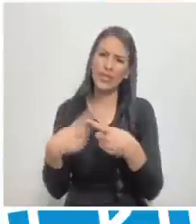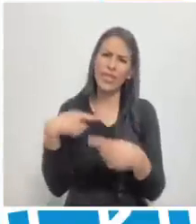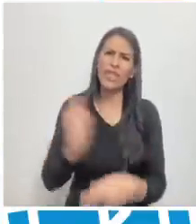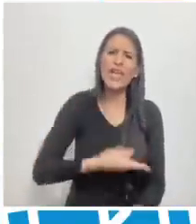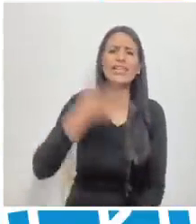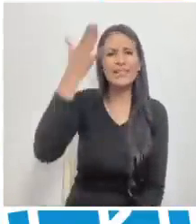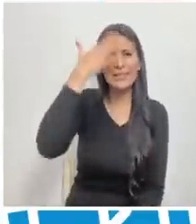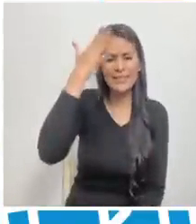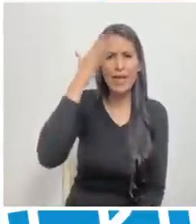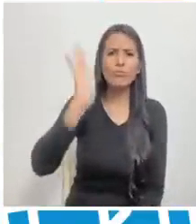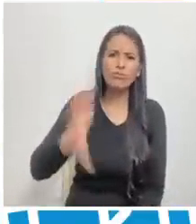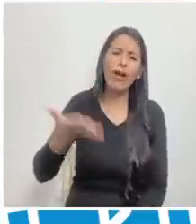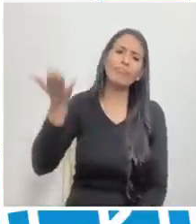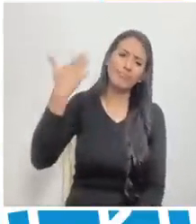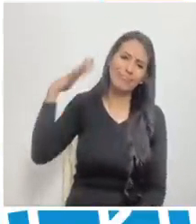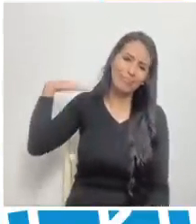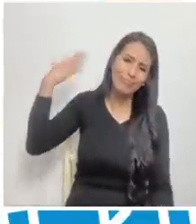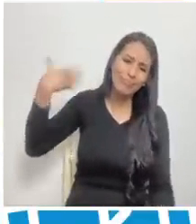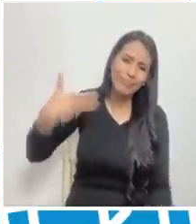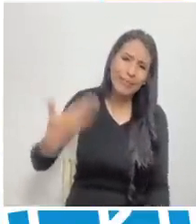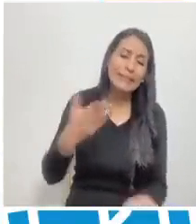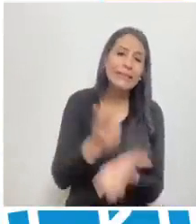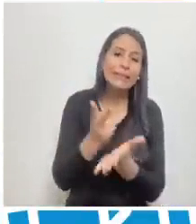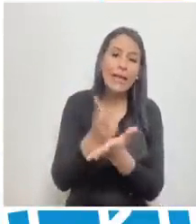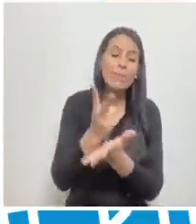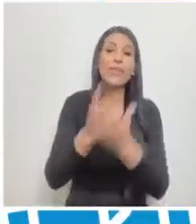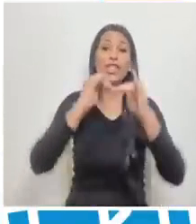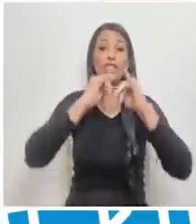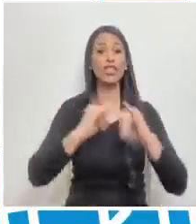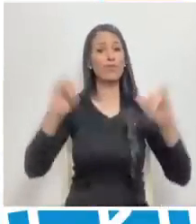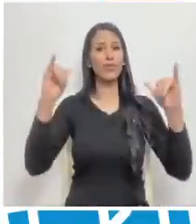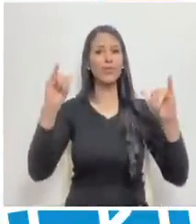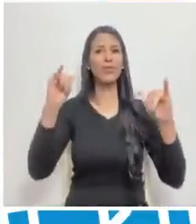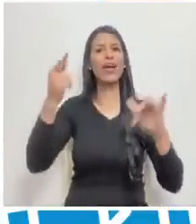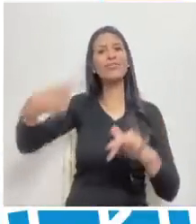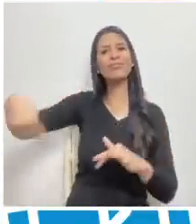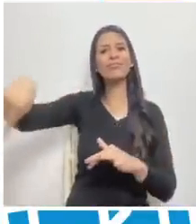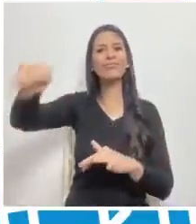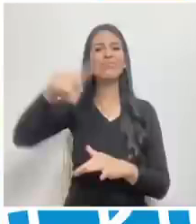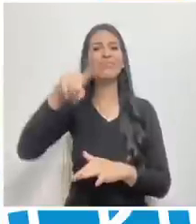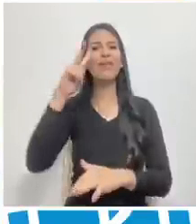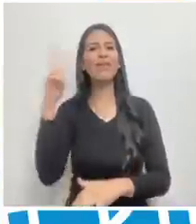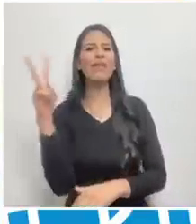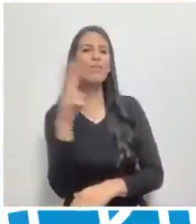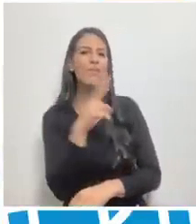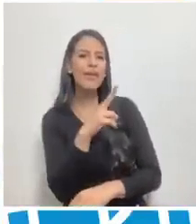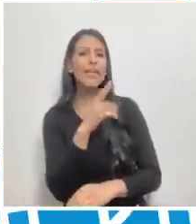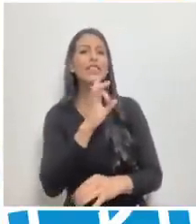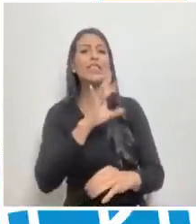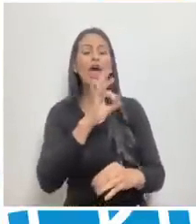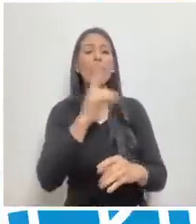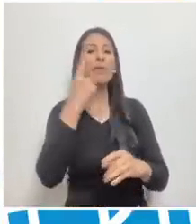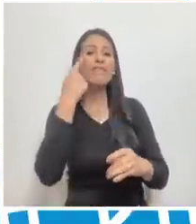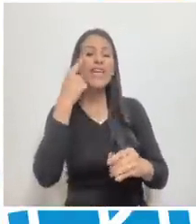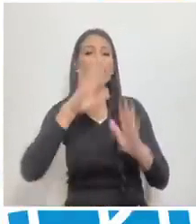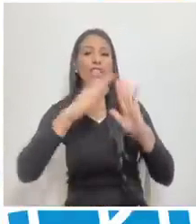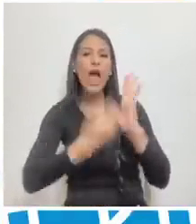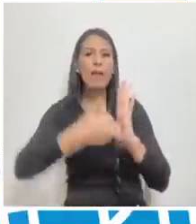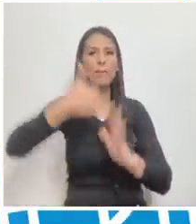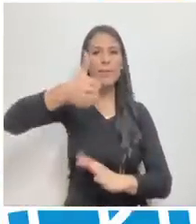um enfoque voltado para o simples ranqueamento, né, de escolas, de municípios,